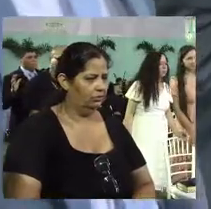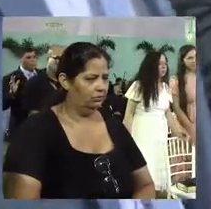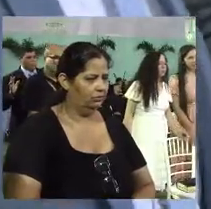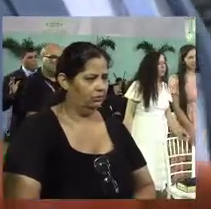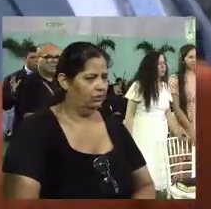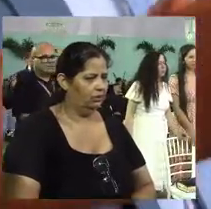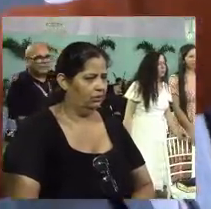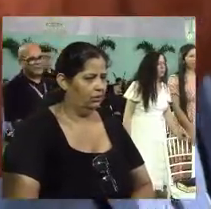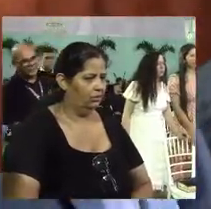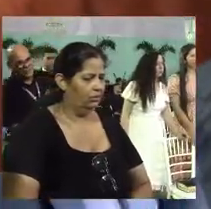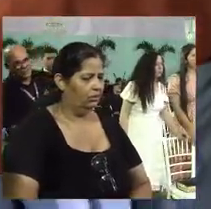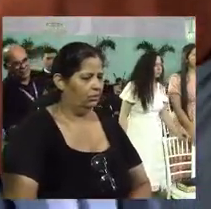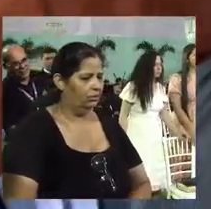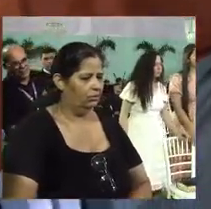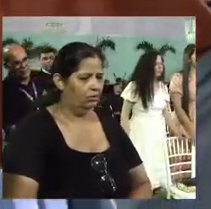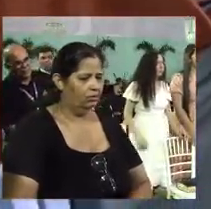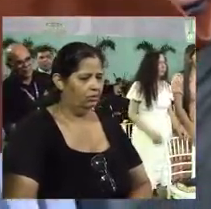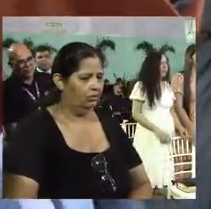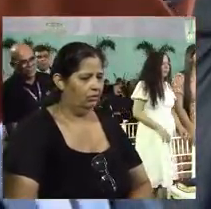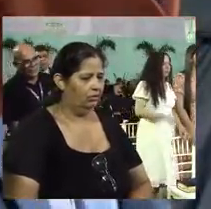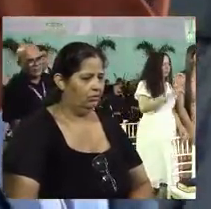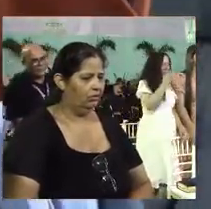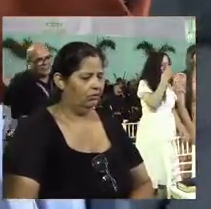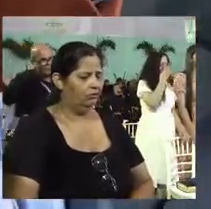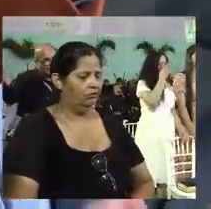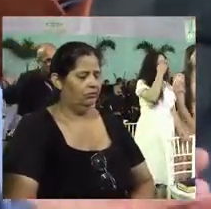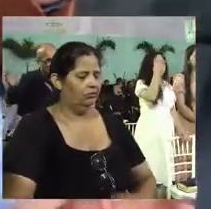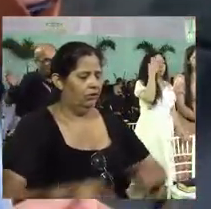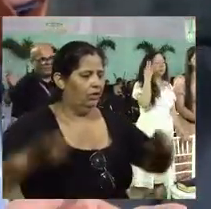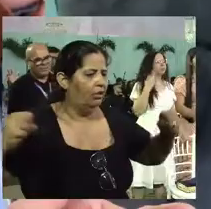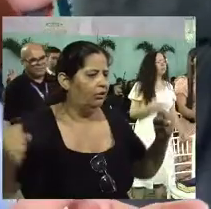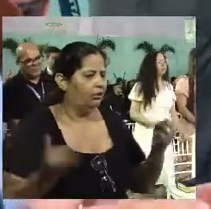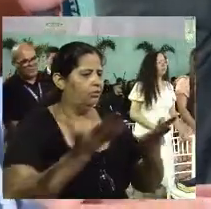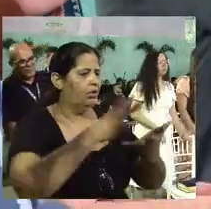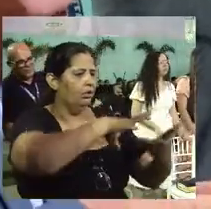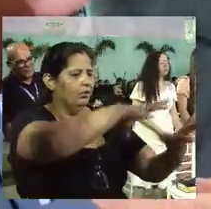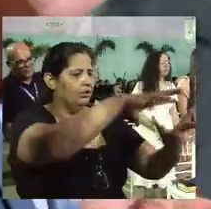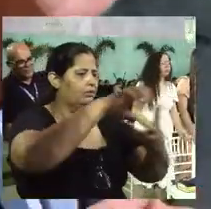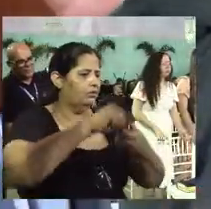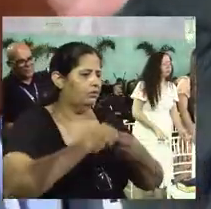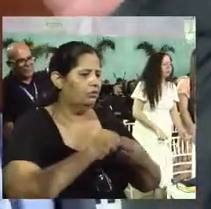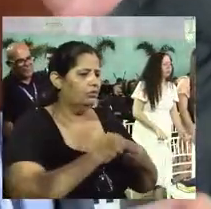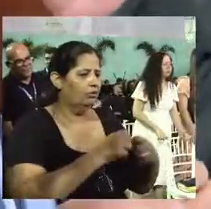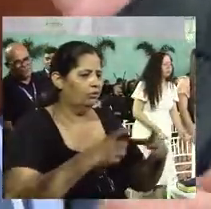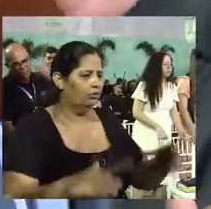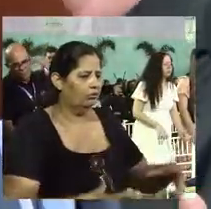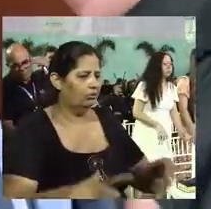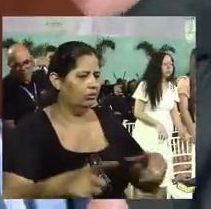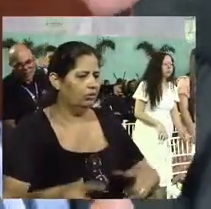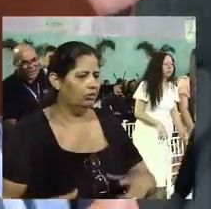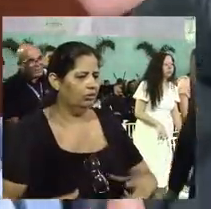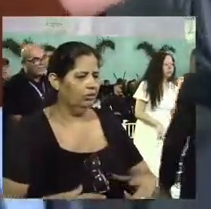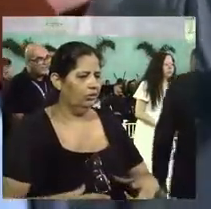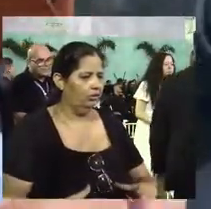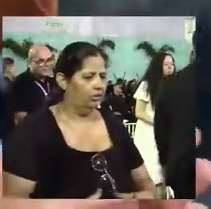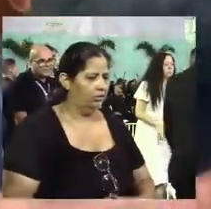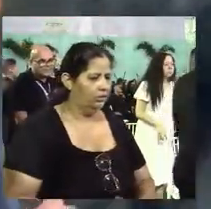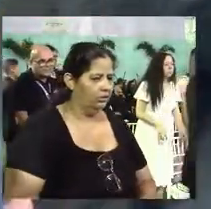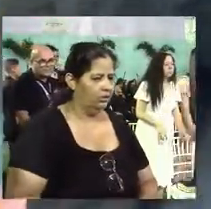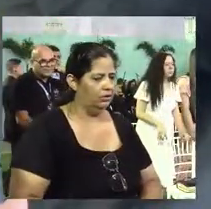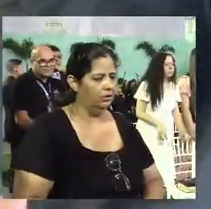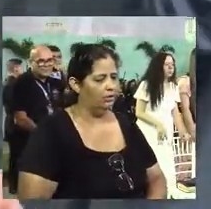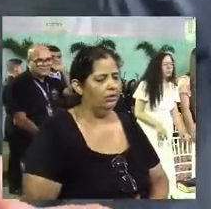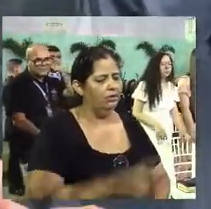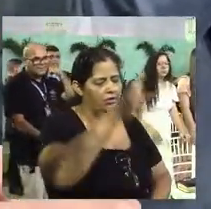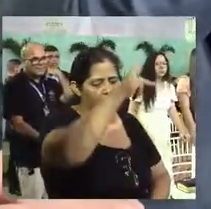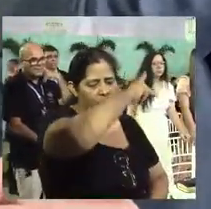desse povo agora é explodido Milagre para todos os lugares vírus bactérias fungos